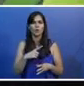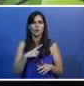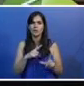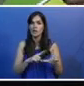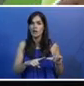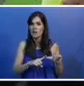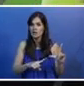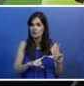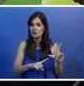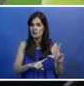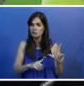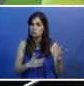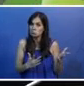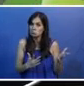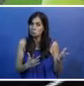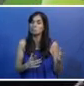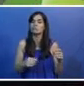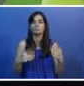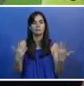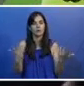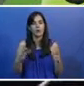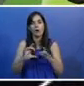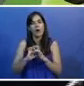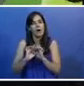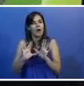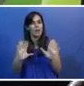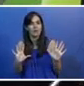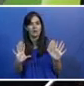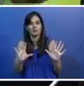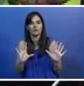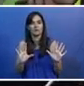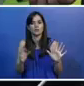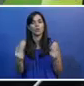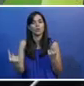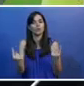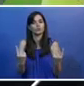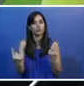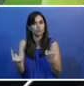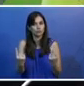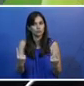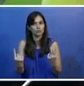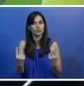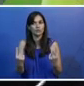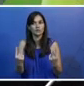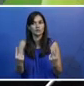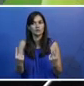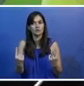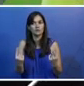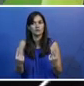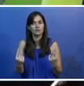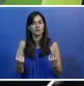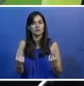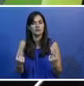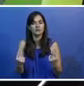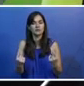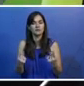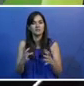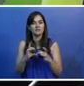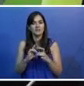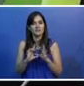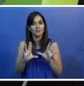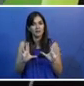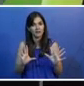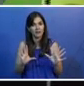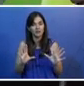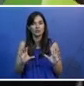algébrica, obviamente, posso considerar a parte algébrica dele, a parte literal dele como zero.